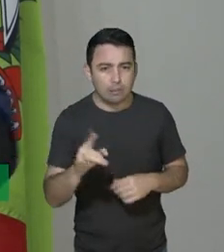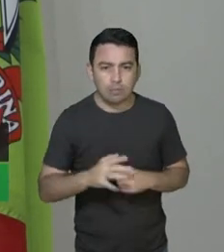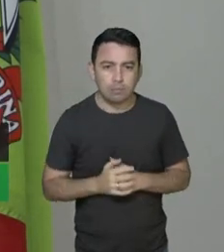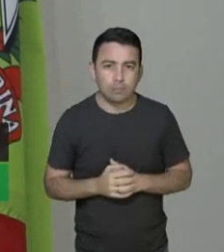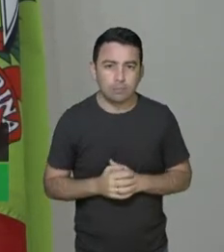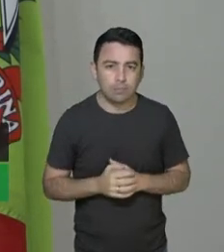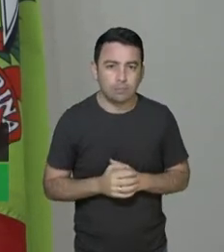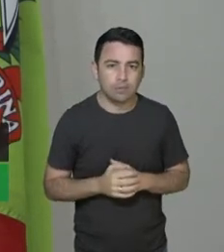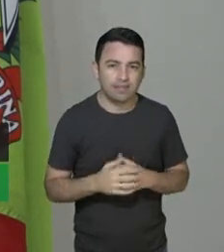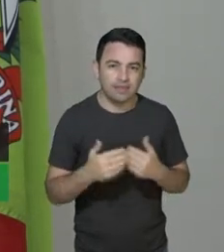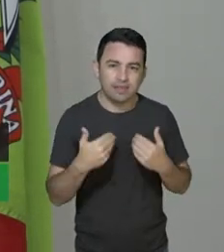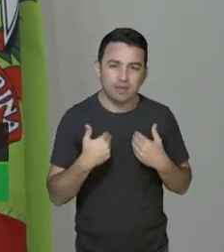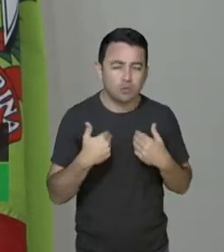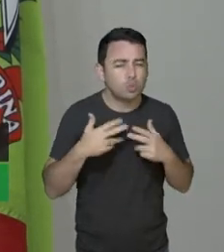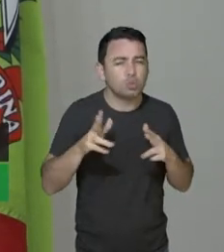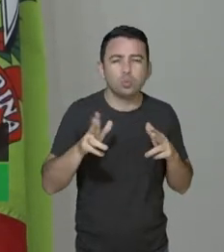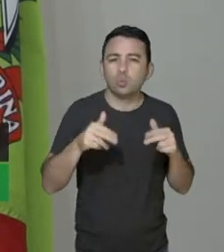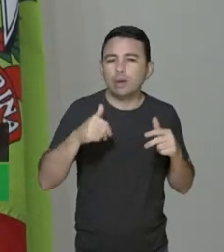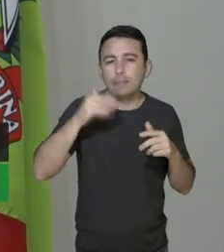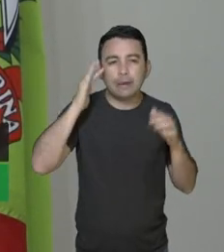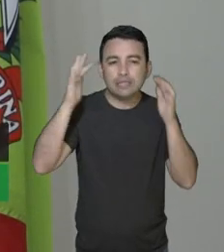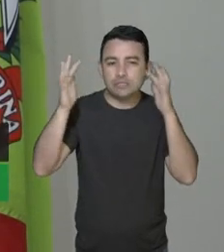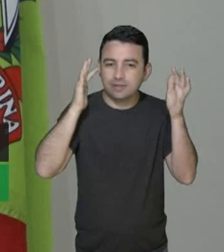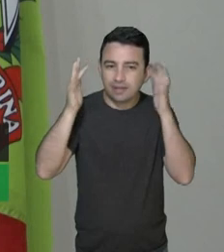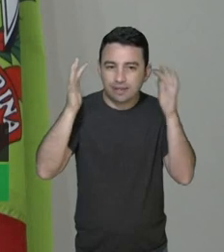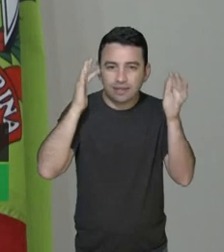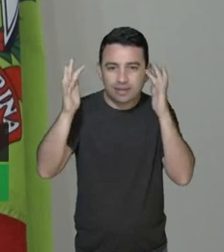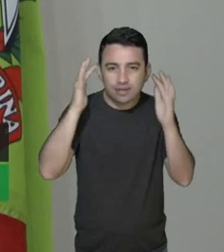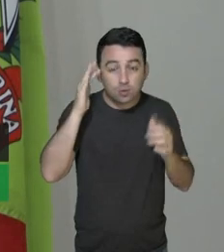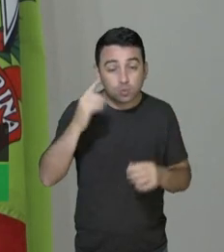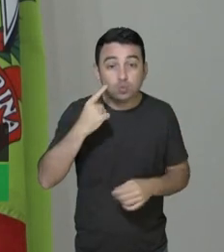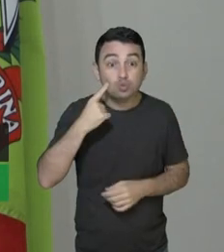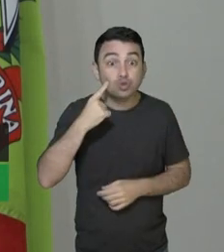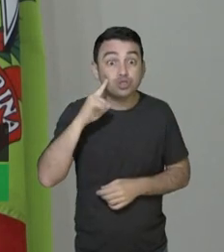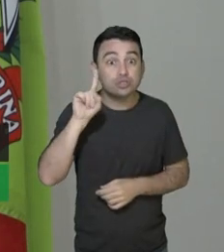Mas nunca imaginava que um dia,